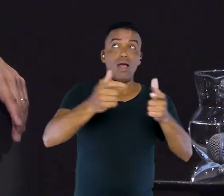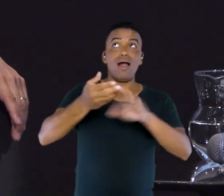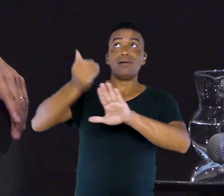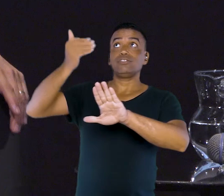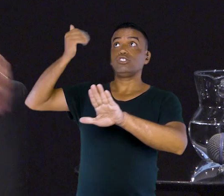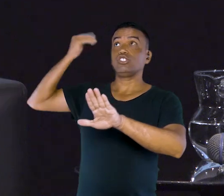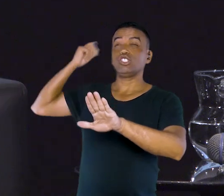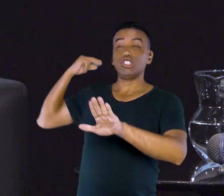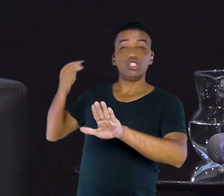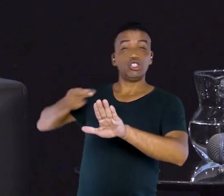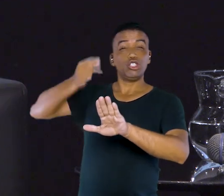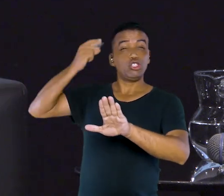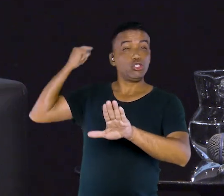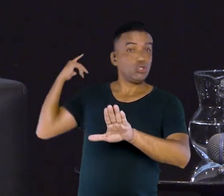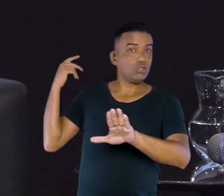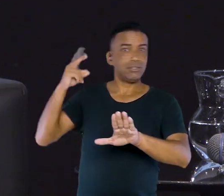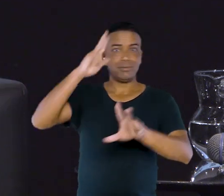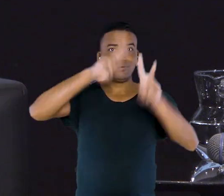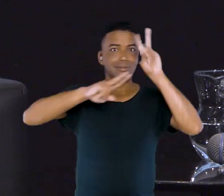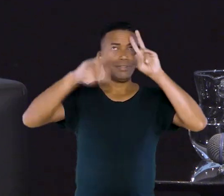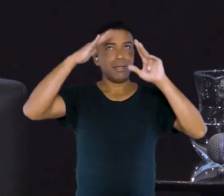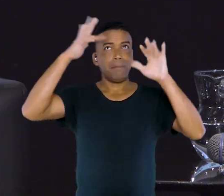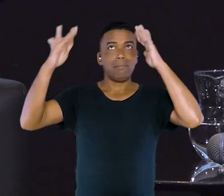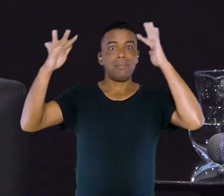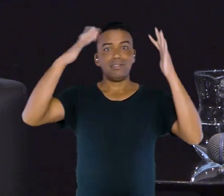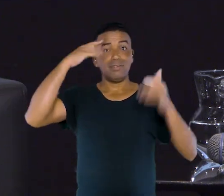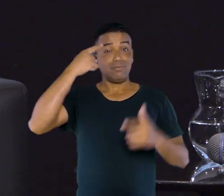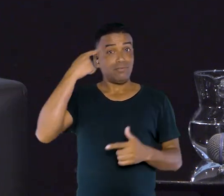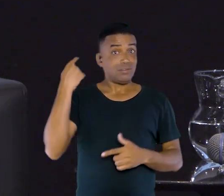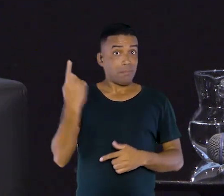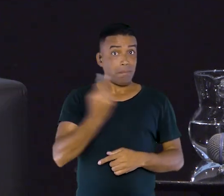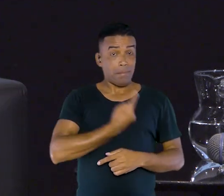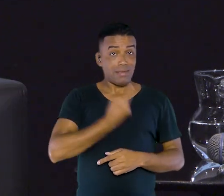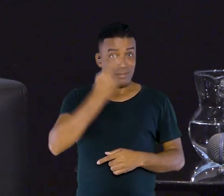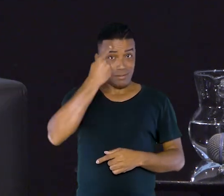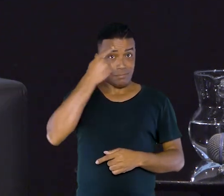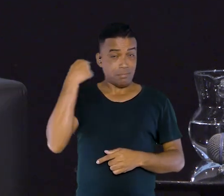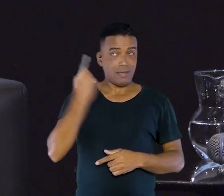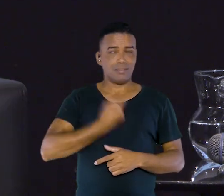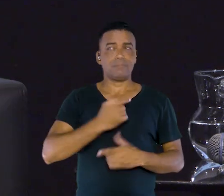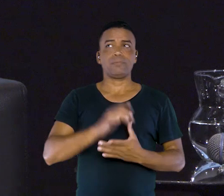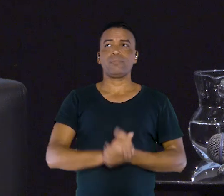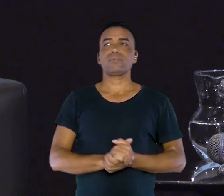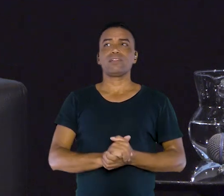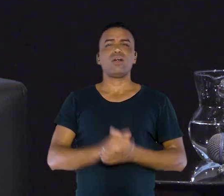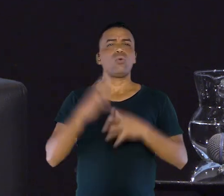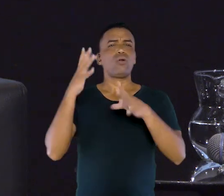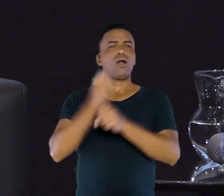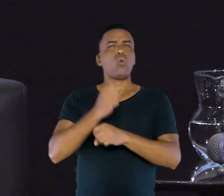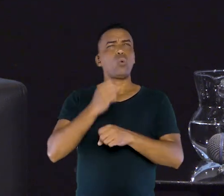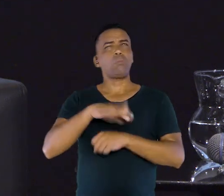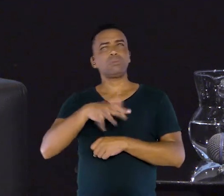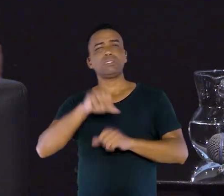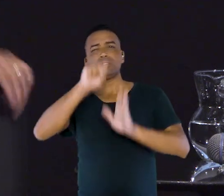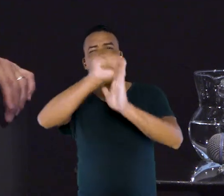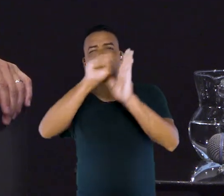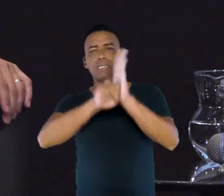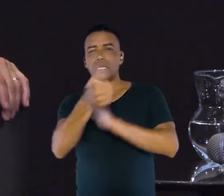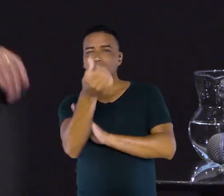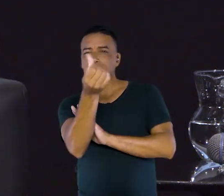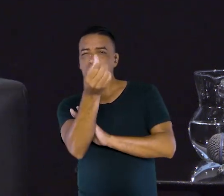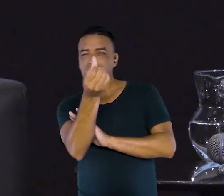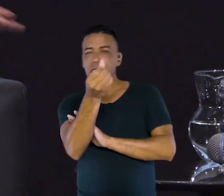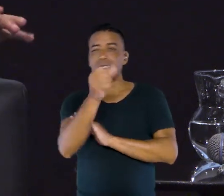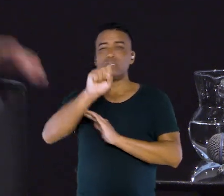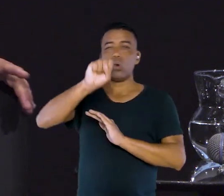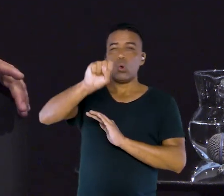das roças antigas. Imaginem vocês, se você tem, né, se a gente pensa, a gente calcula que havia no século XVI